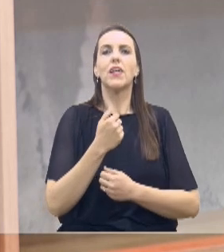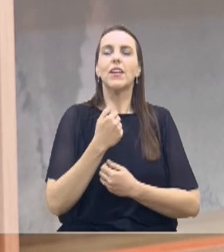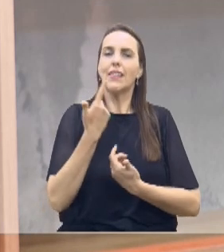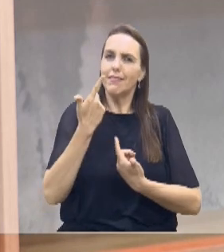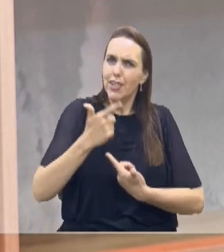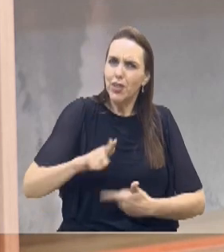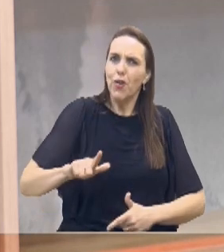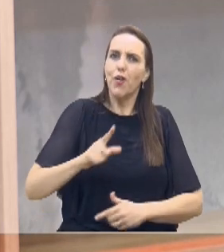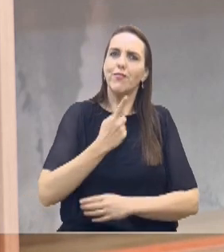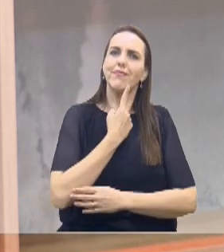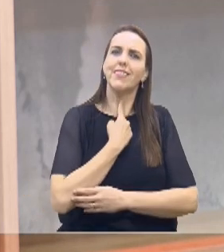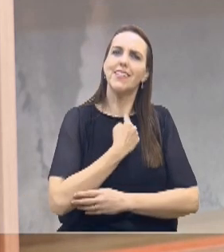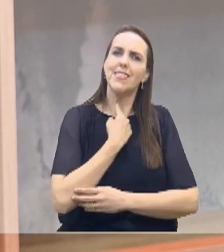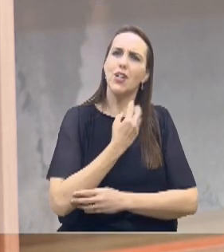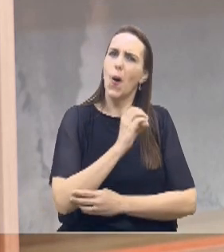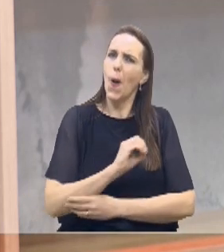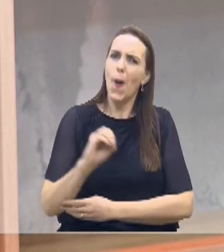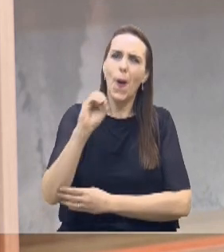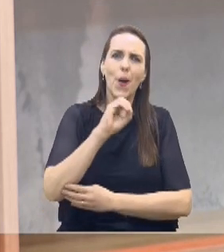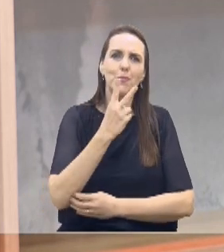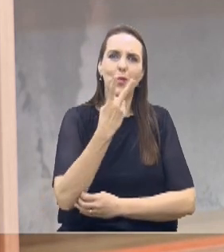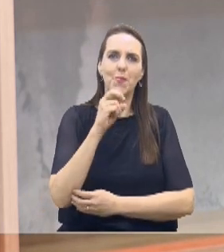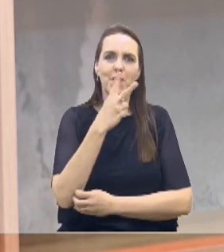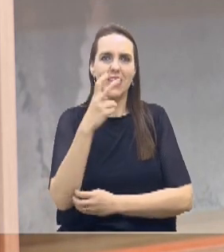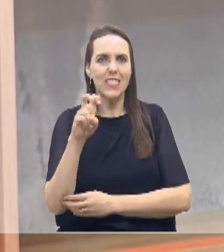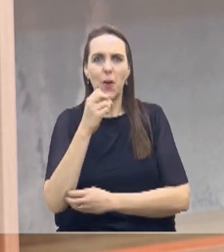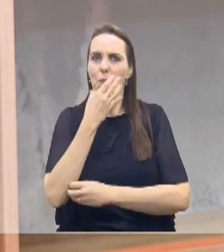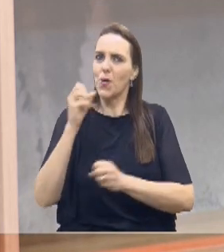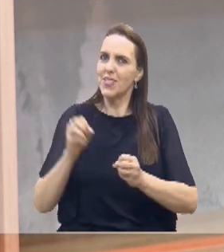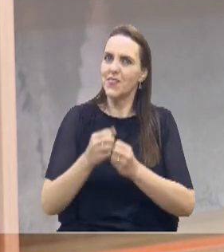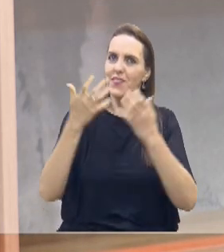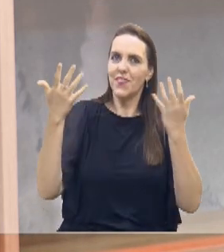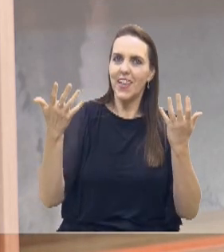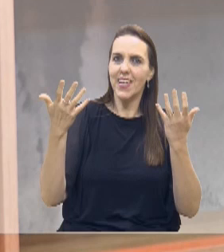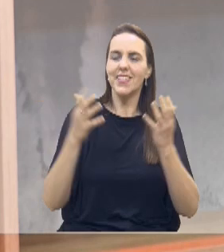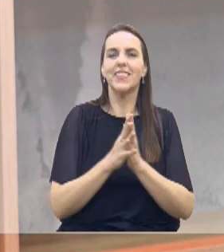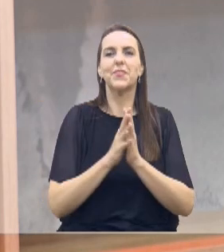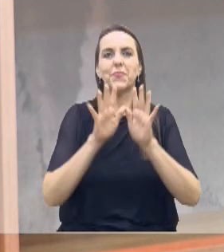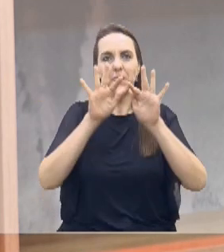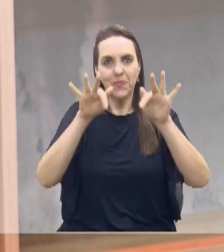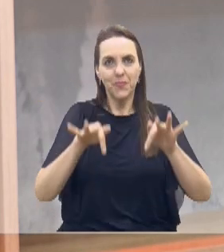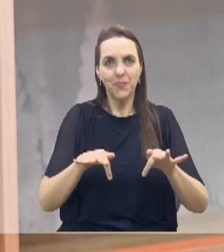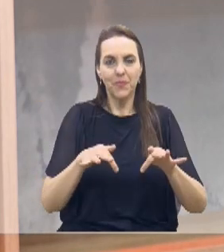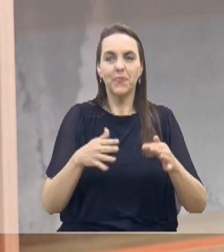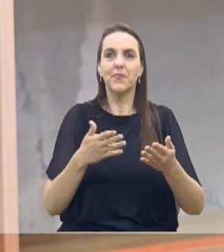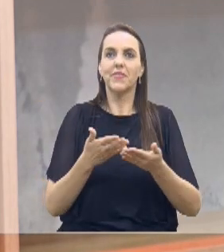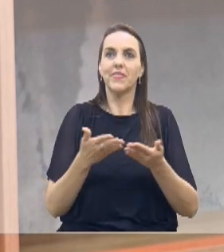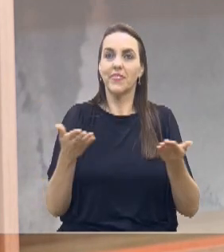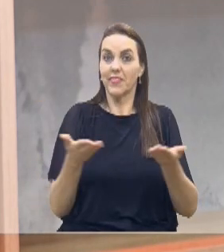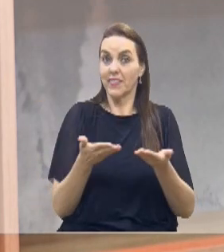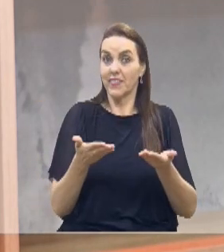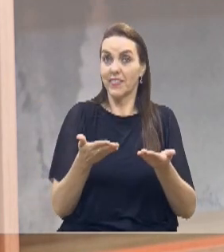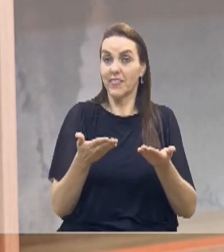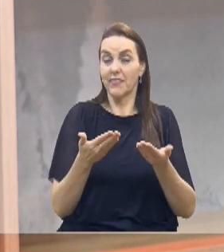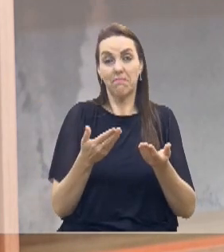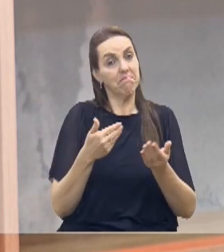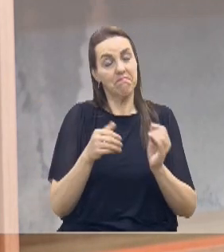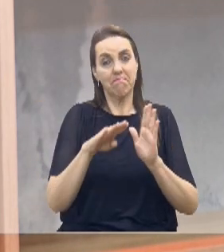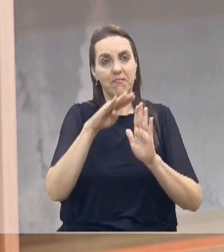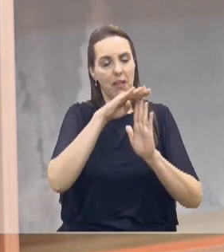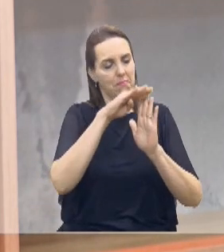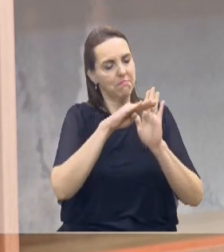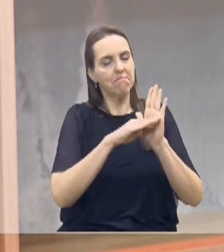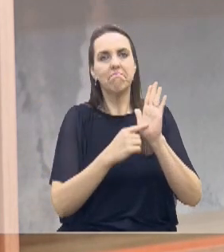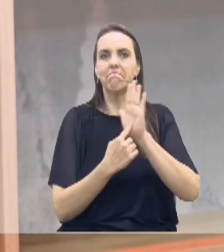2025 a todos, boas festas, e dessa forma também encerramos aqui essa prestação de